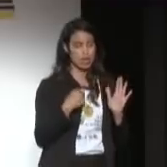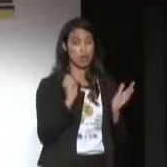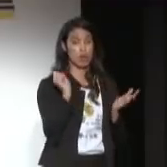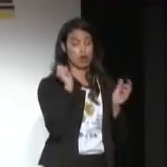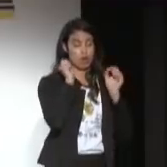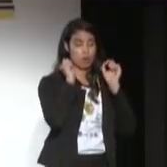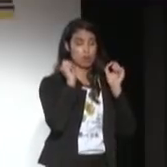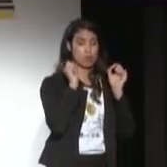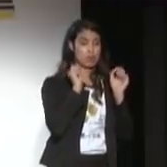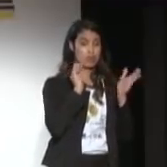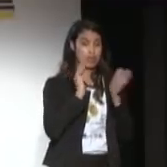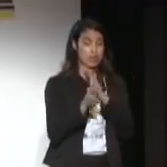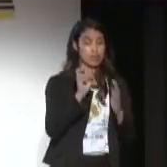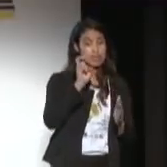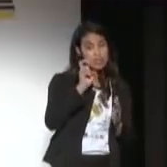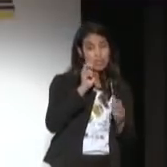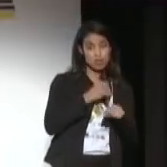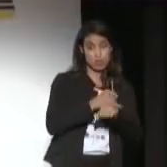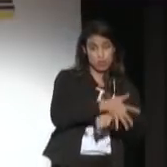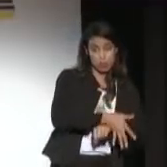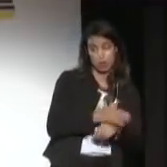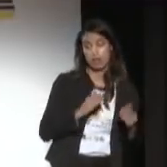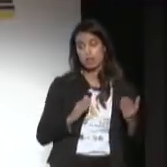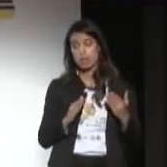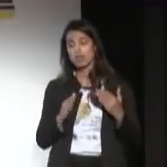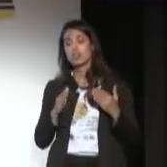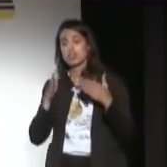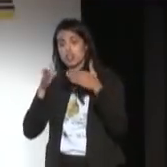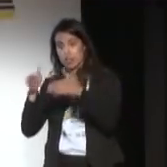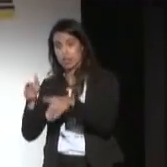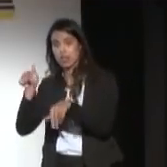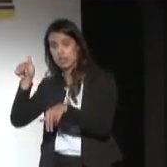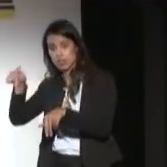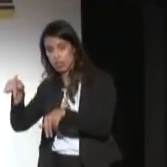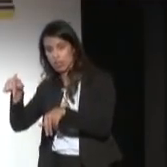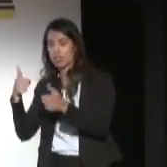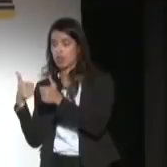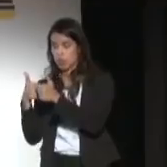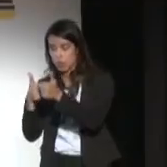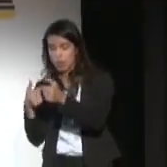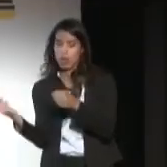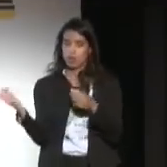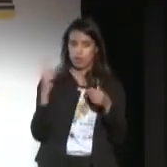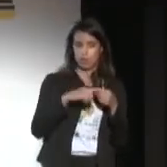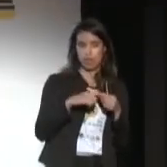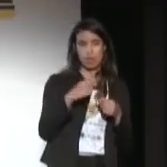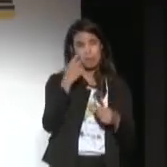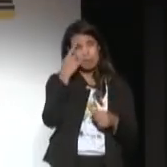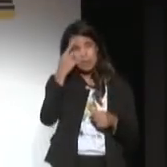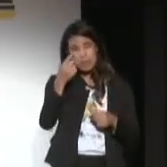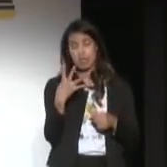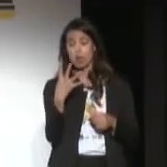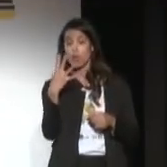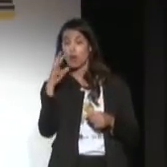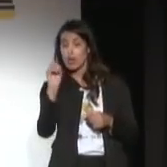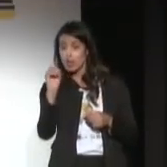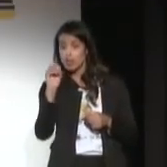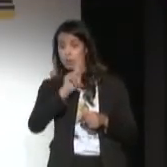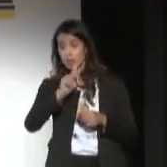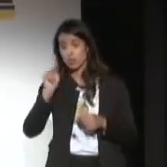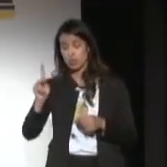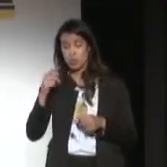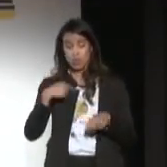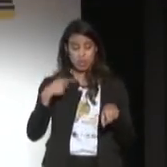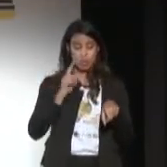chegar na escola às 6h30, 7 horas, acompanhar uma escola e retornar. Se eu tenho 42 professores, imagine quanto tempo eu levaria para